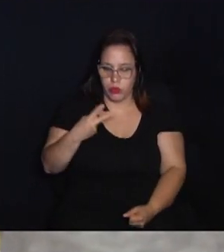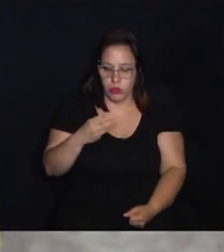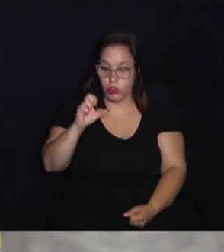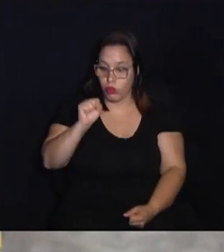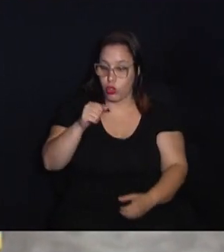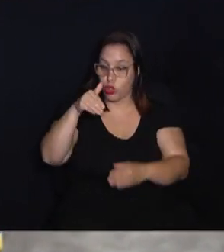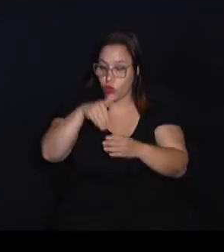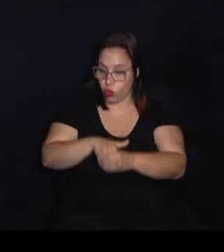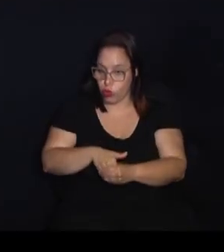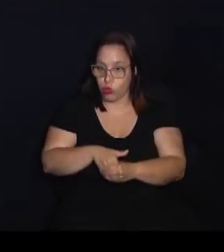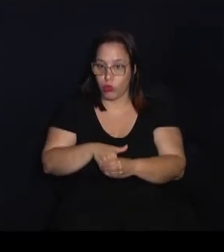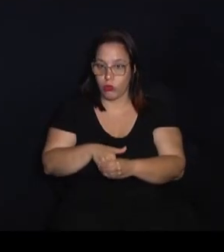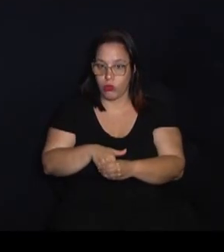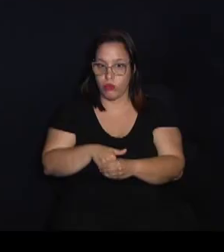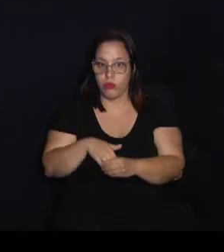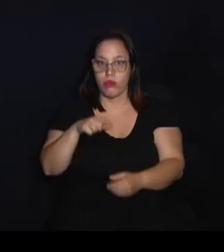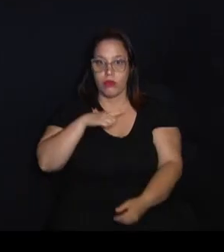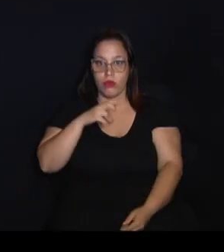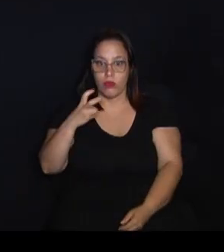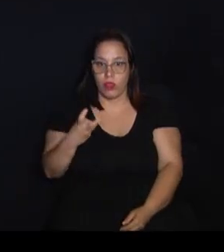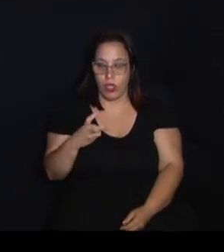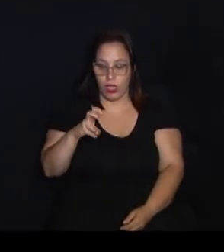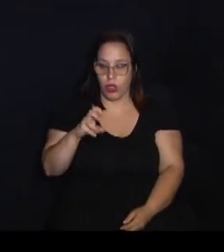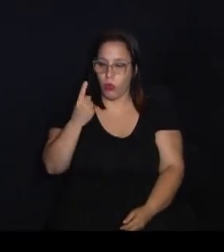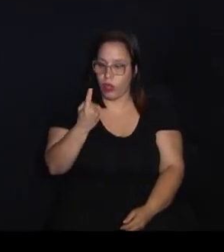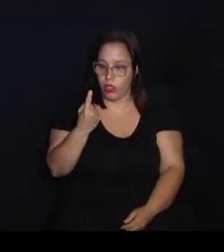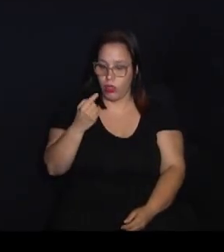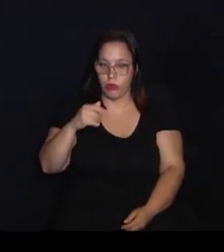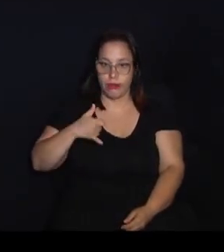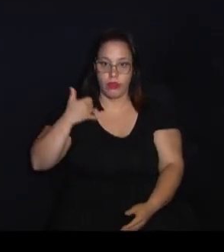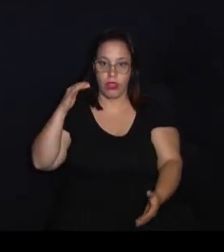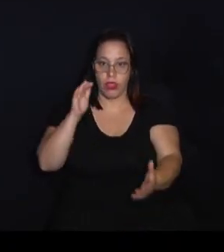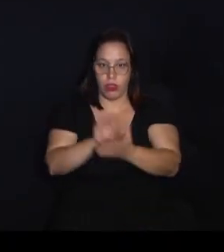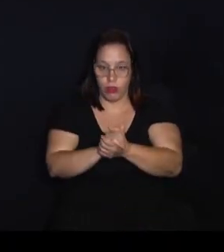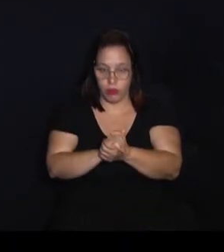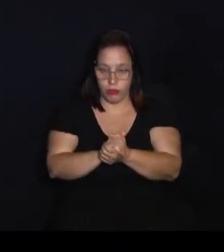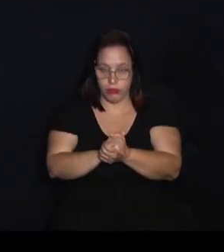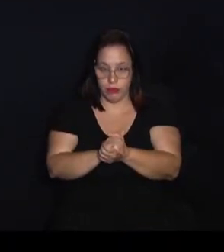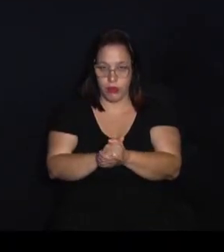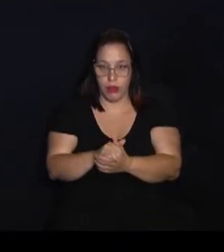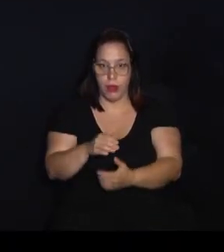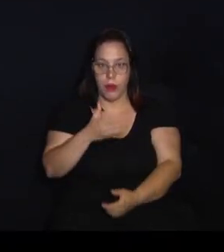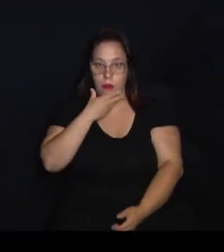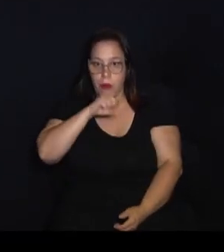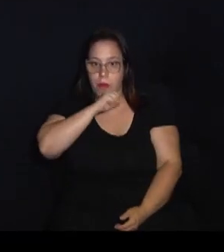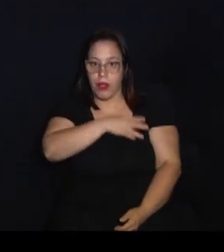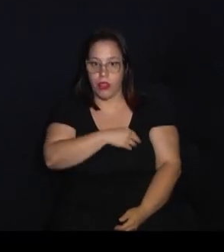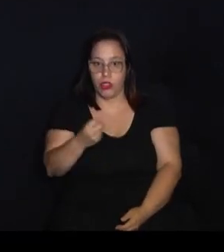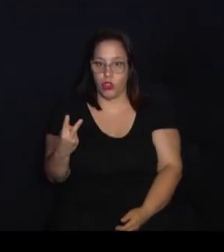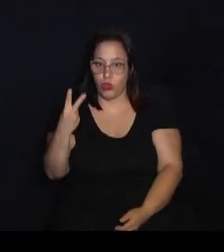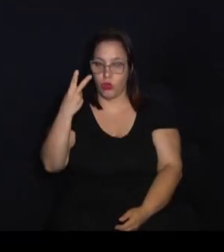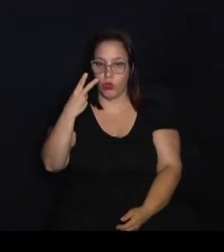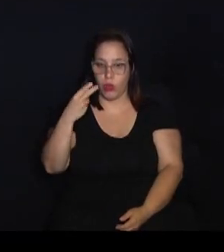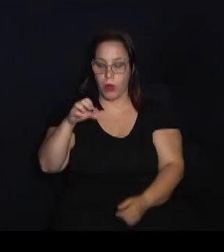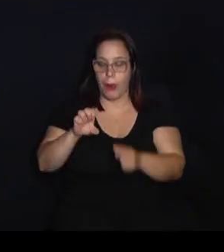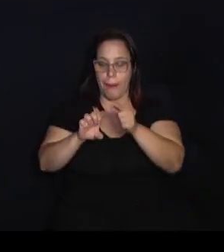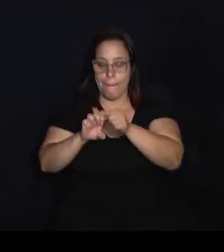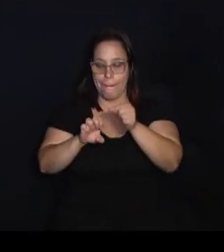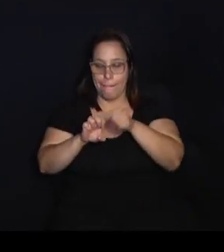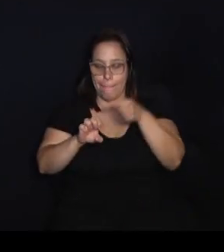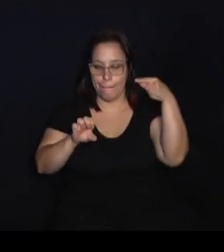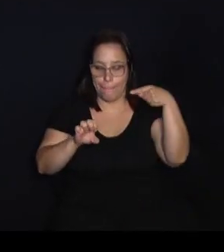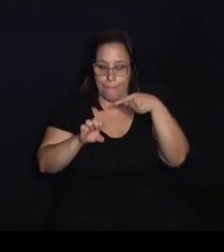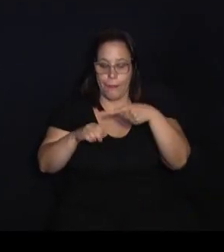7.328 votos. Tem 51 anos. É casado, pai de 2 filhos, microempreendedor